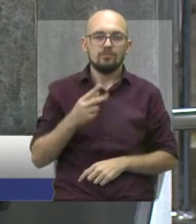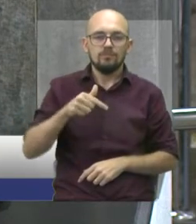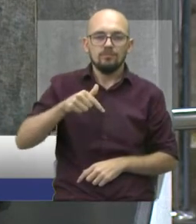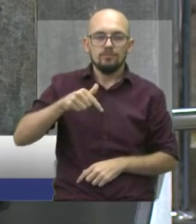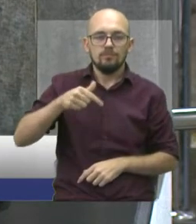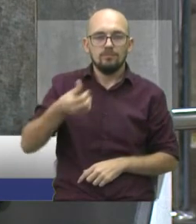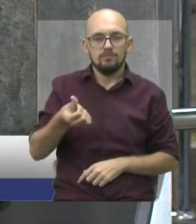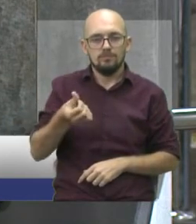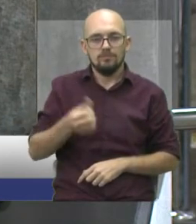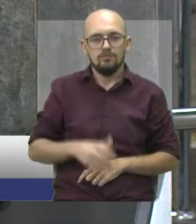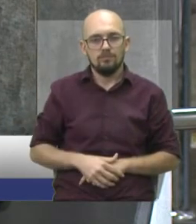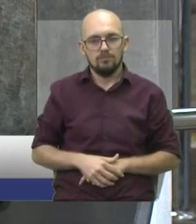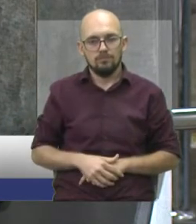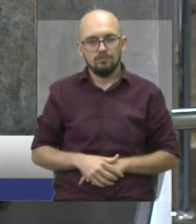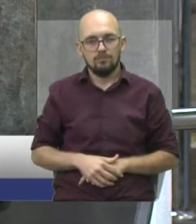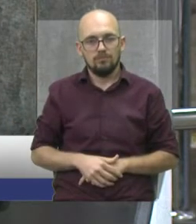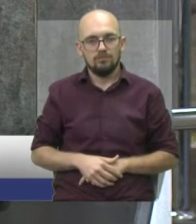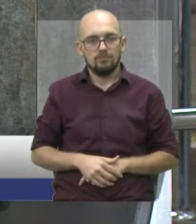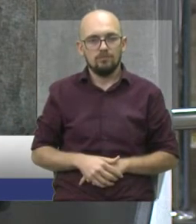276.